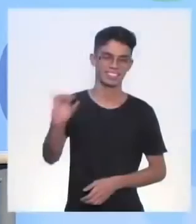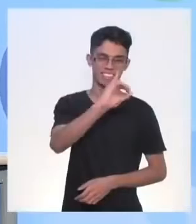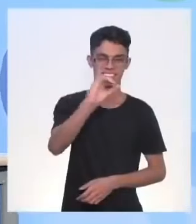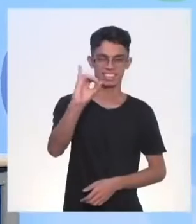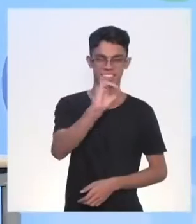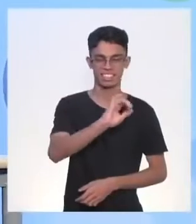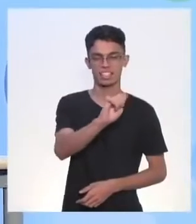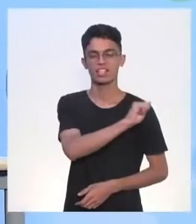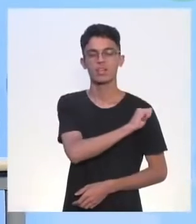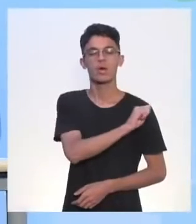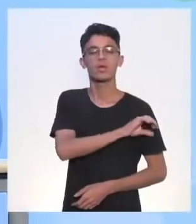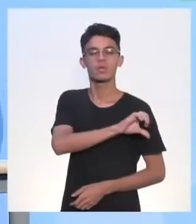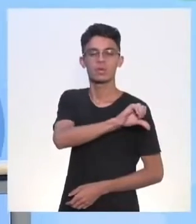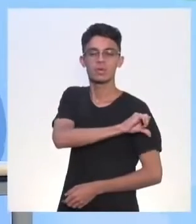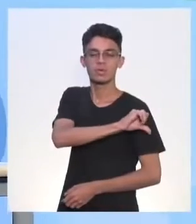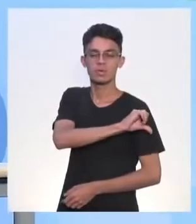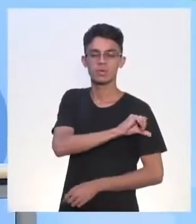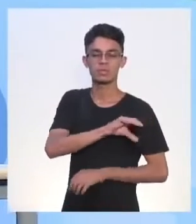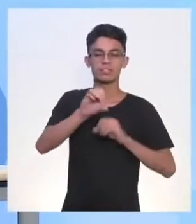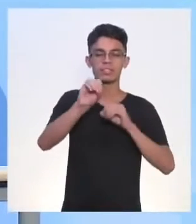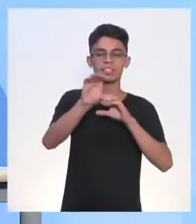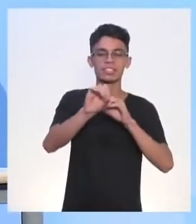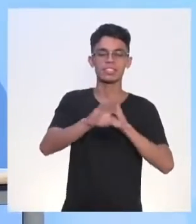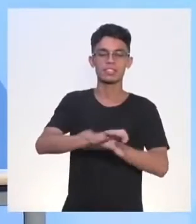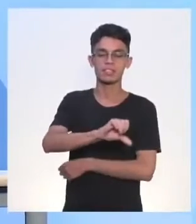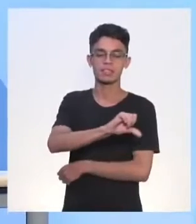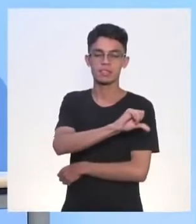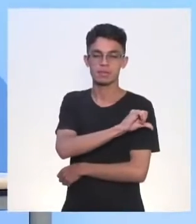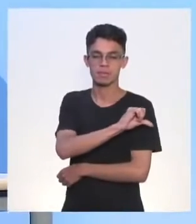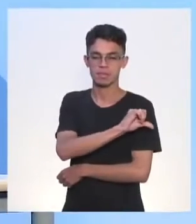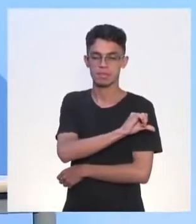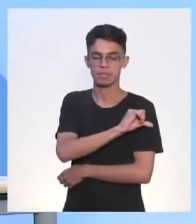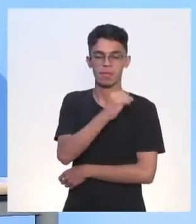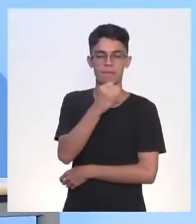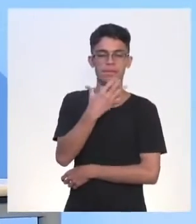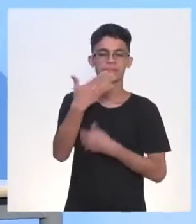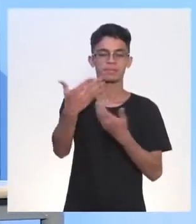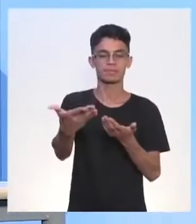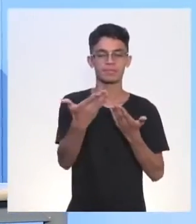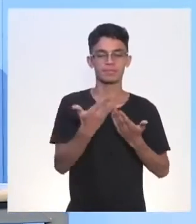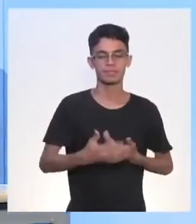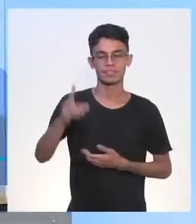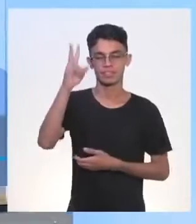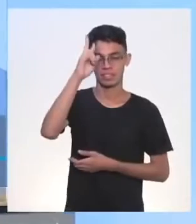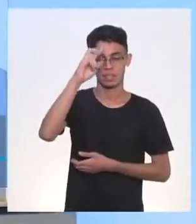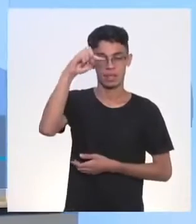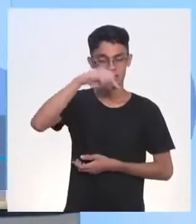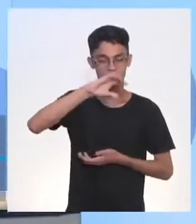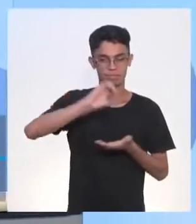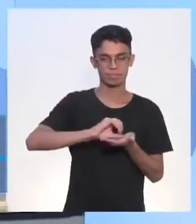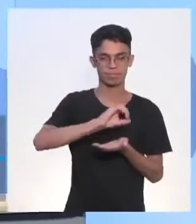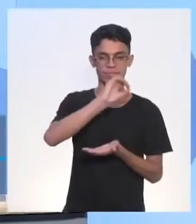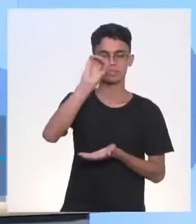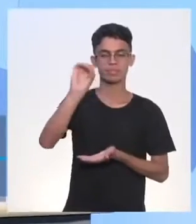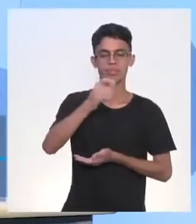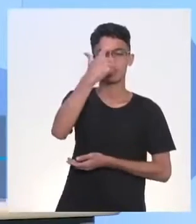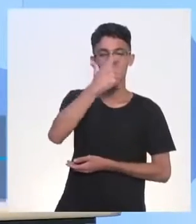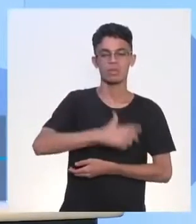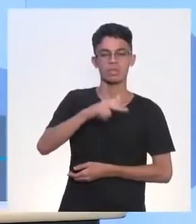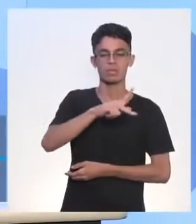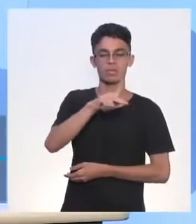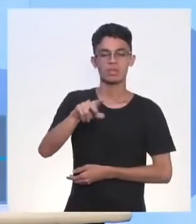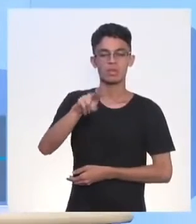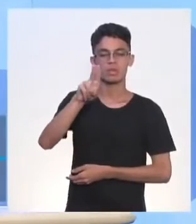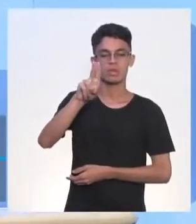olá, estudantes do 9º ano do ensino fundamental. Sejam bem-vindos a mais uma aula de História aqui no Centro de Mídias. Eu sou a professora